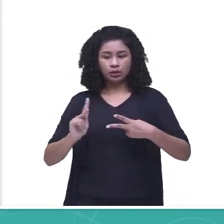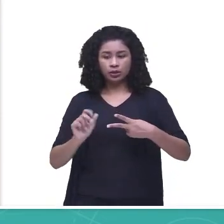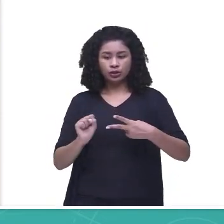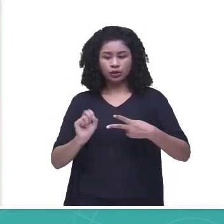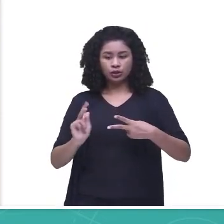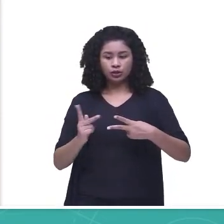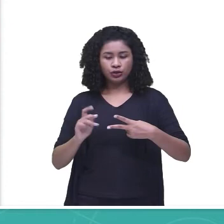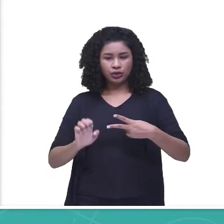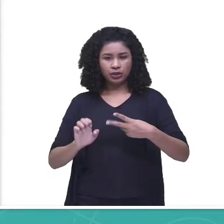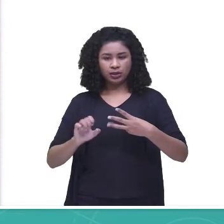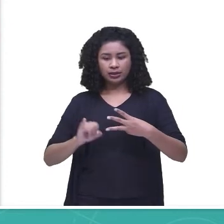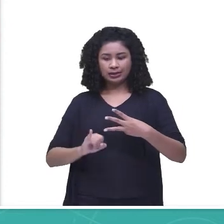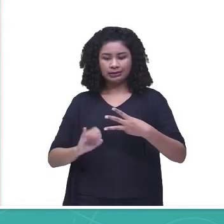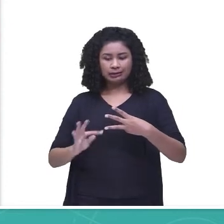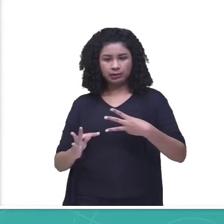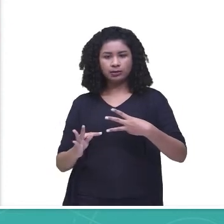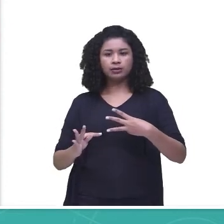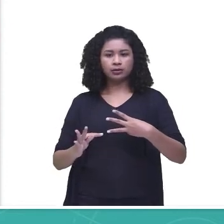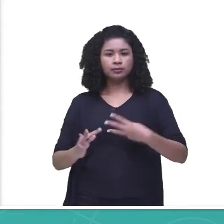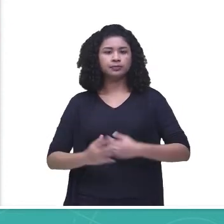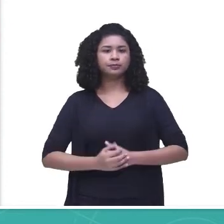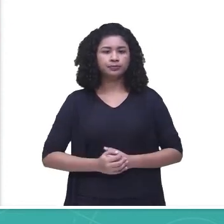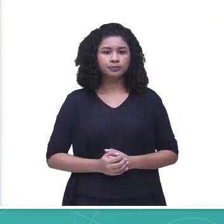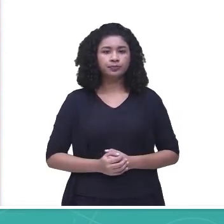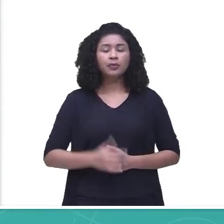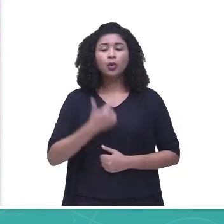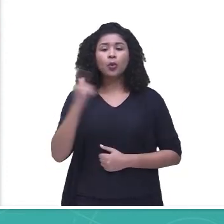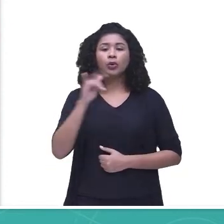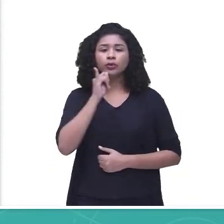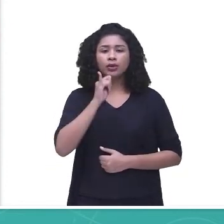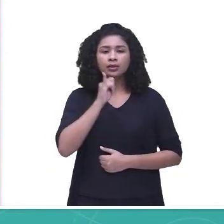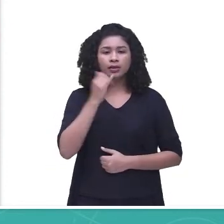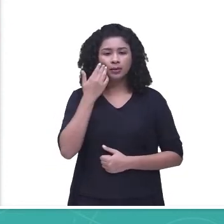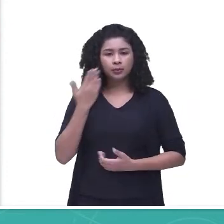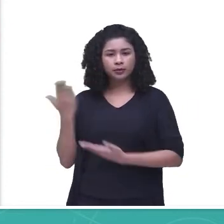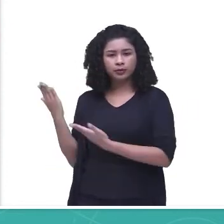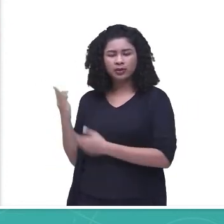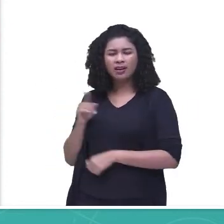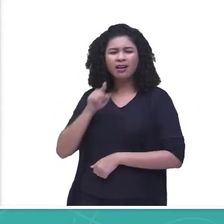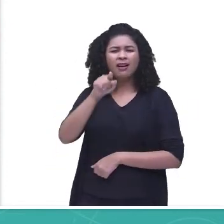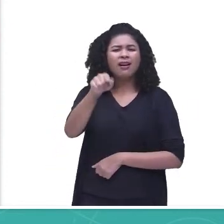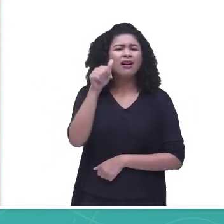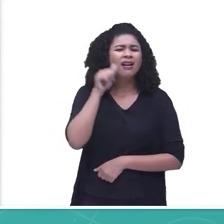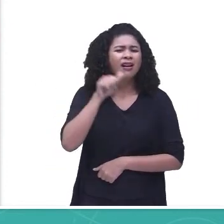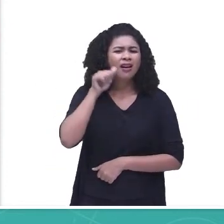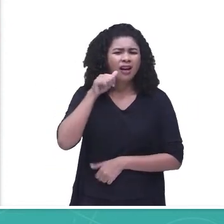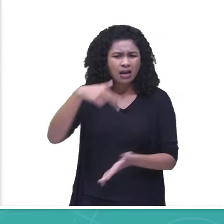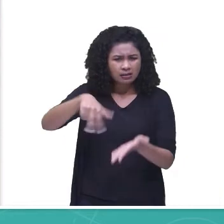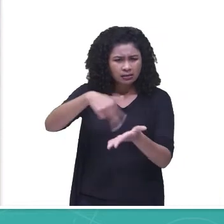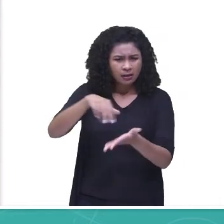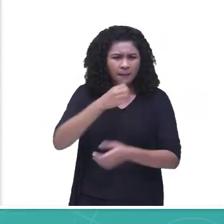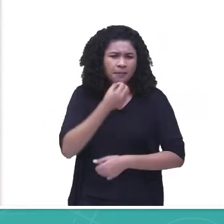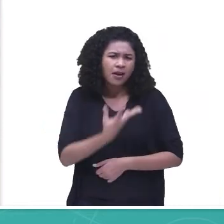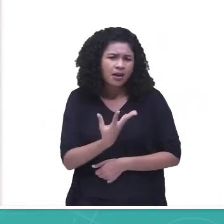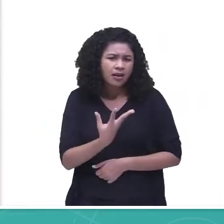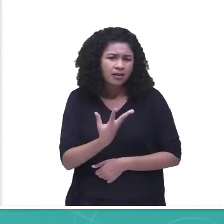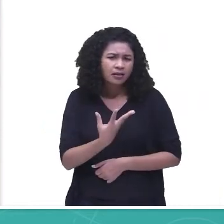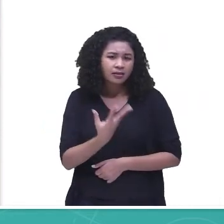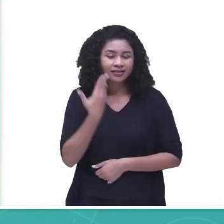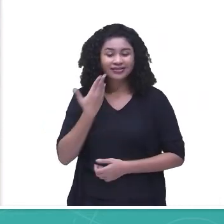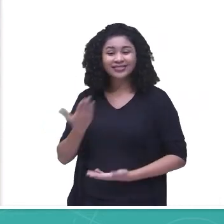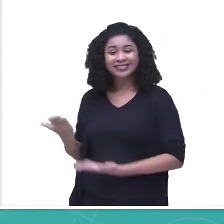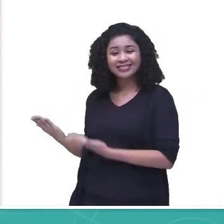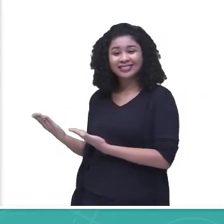gente ver relacionado aí o does. Does she dance well? Ela dança bem? Olha só nessa personagem. Olha só